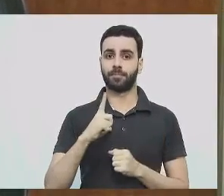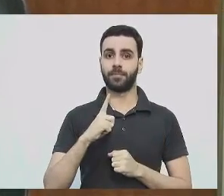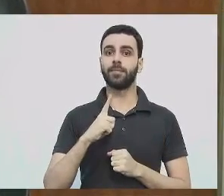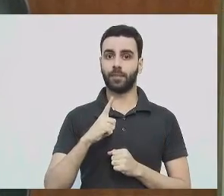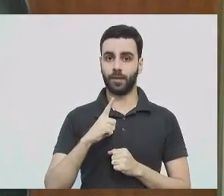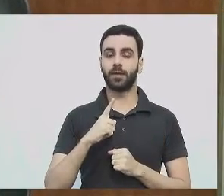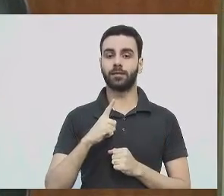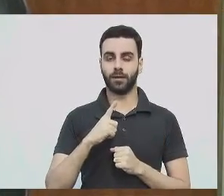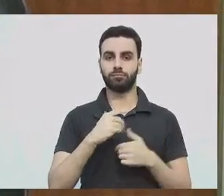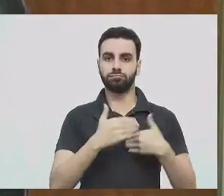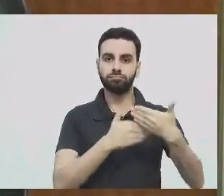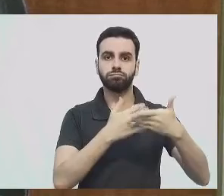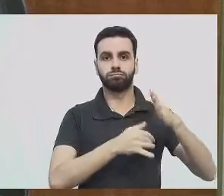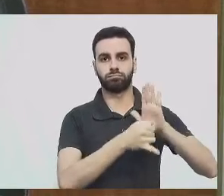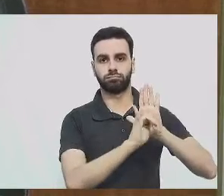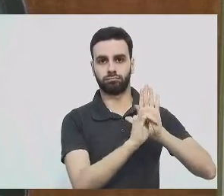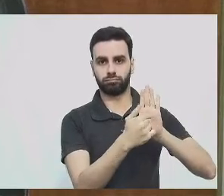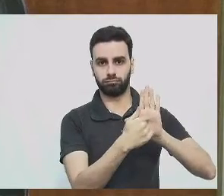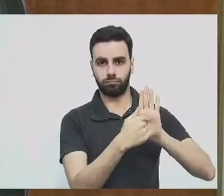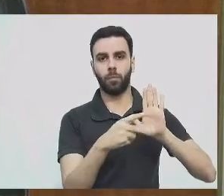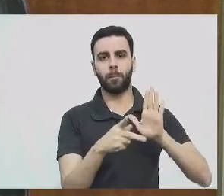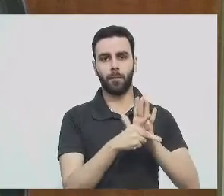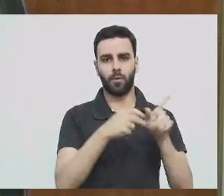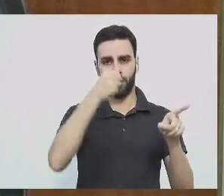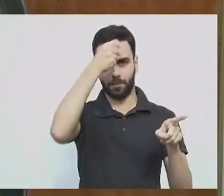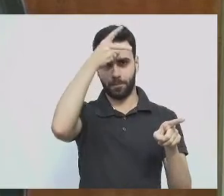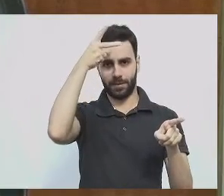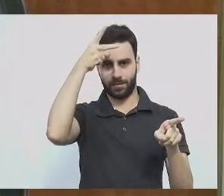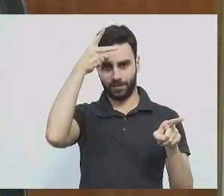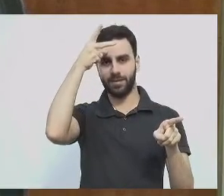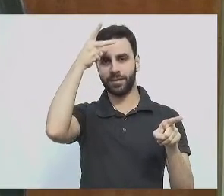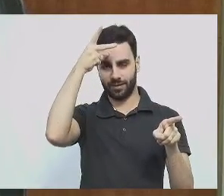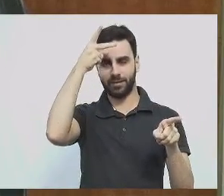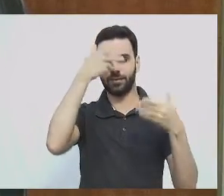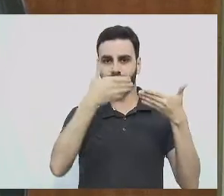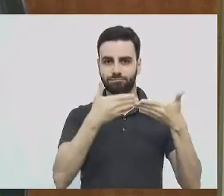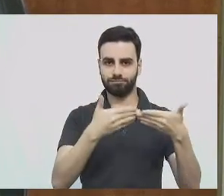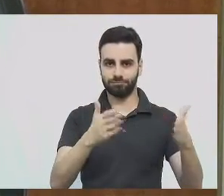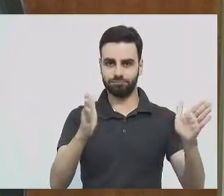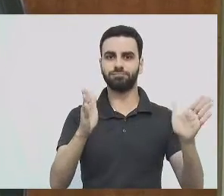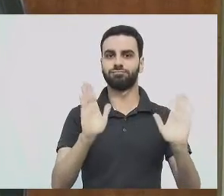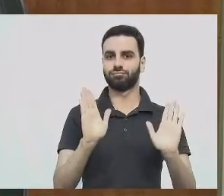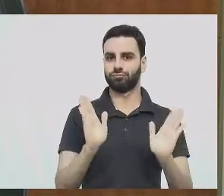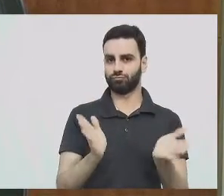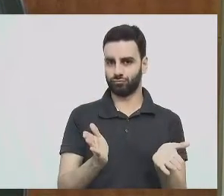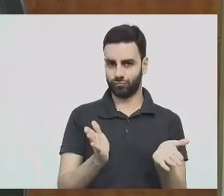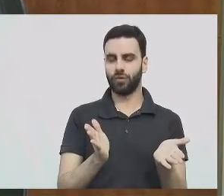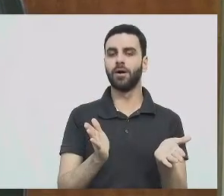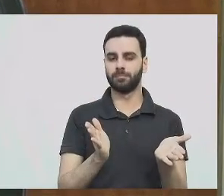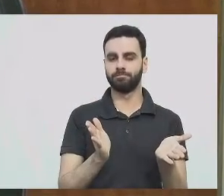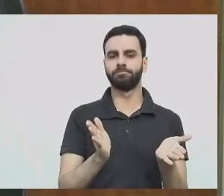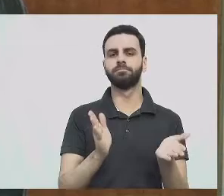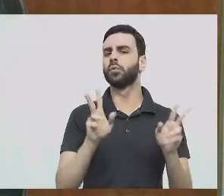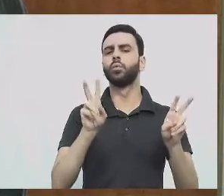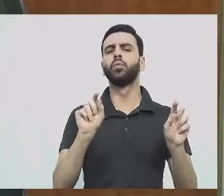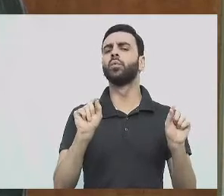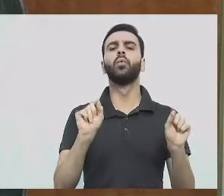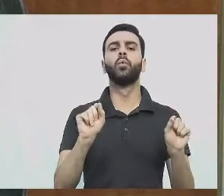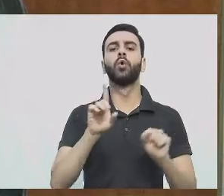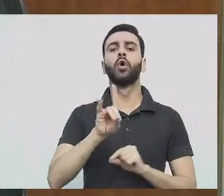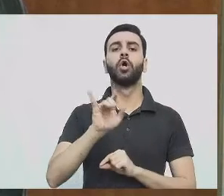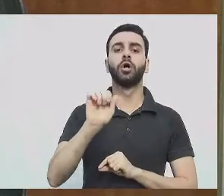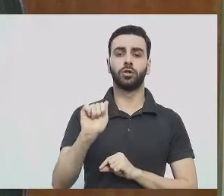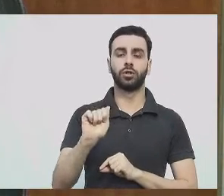processo licitatório que a atual administração abriu para acontecer no